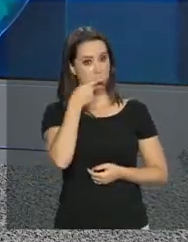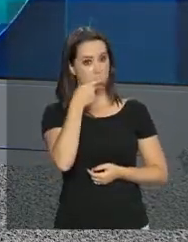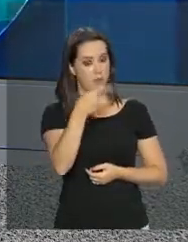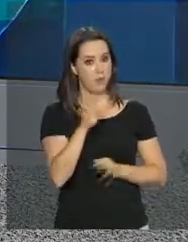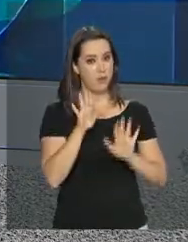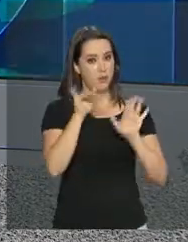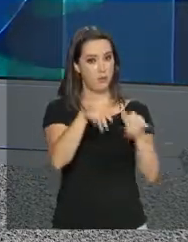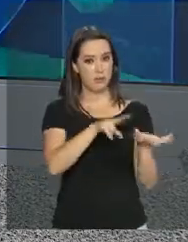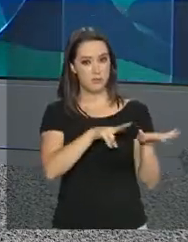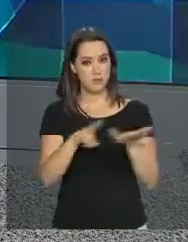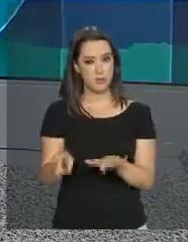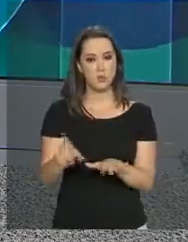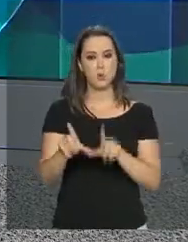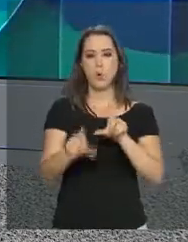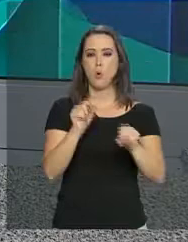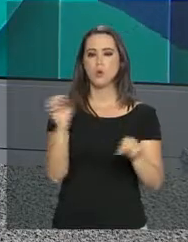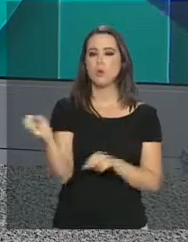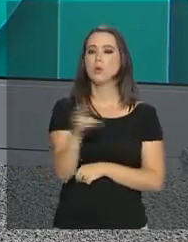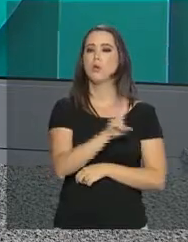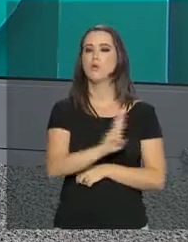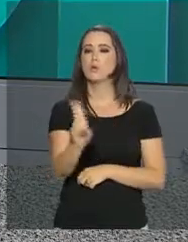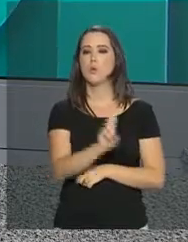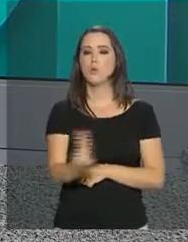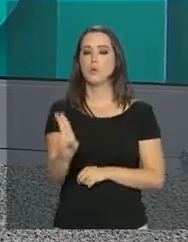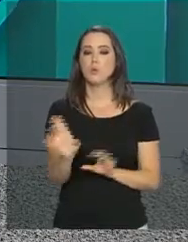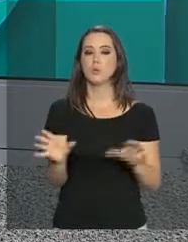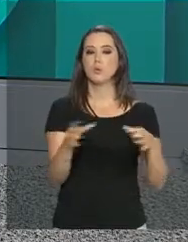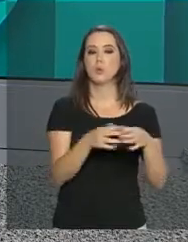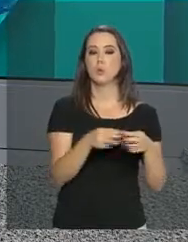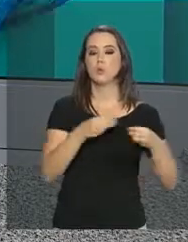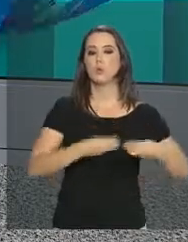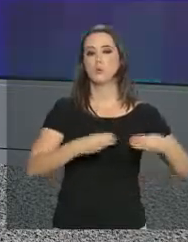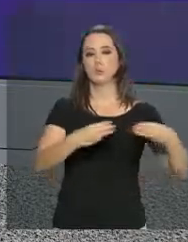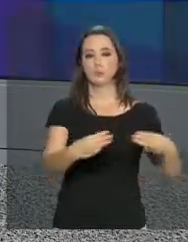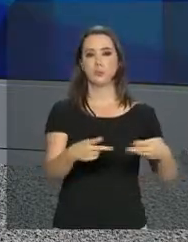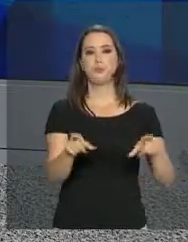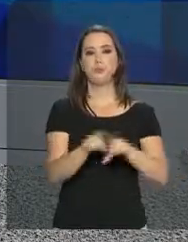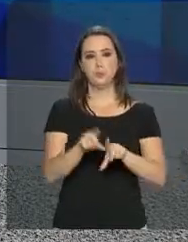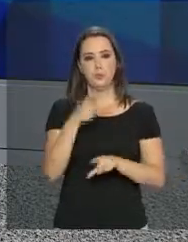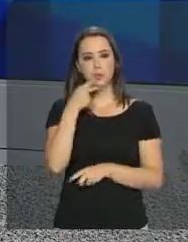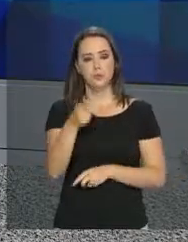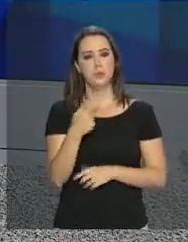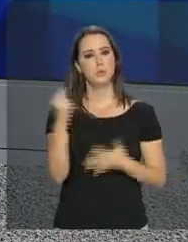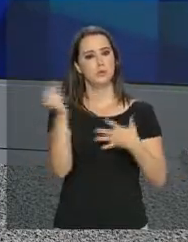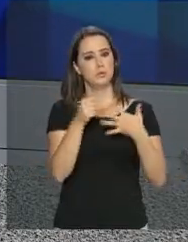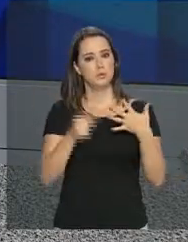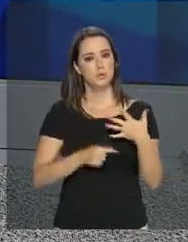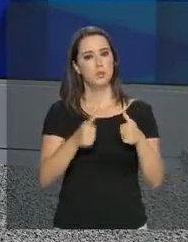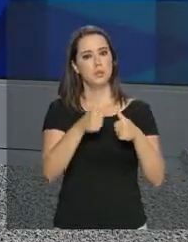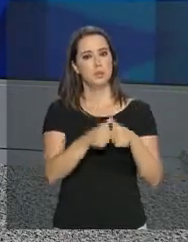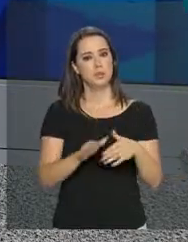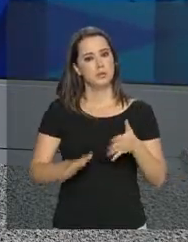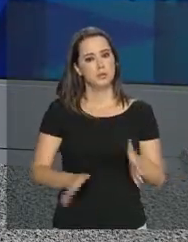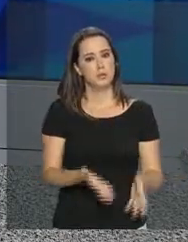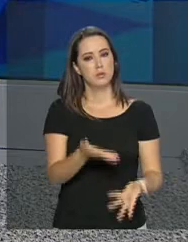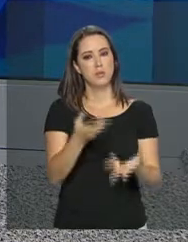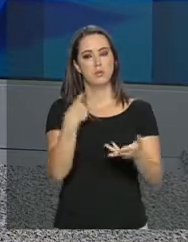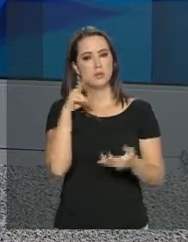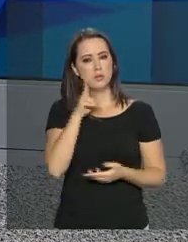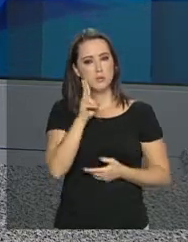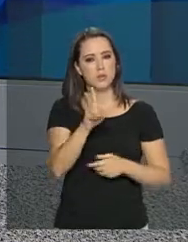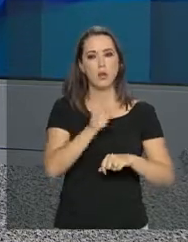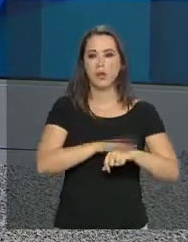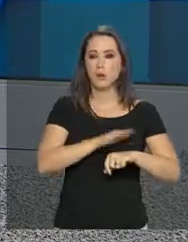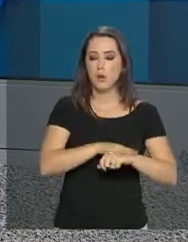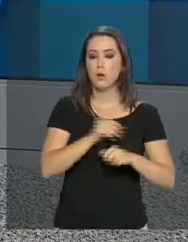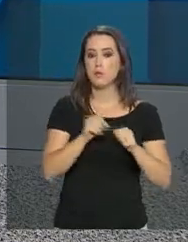o final desta semana deve indicar novos nomes para os ministérios falou ainda sobre os critérios que estão sendo levados em consideração na